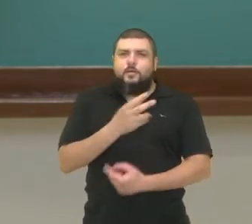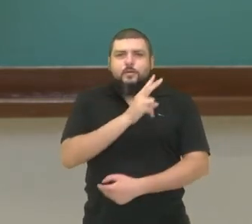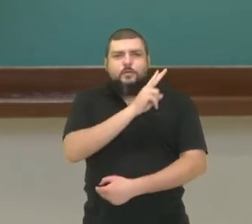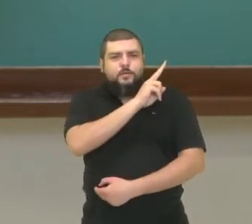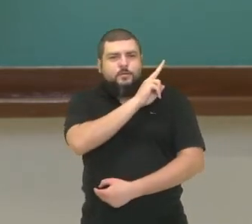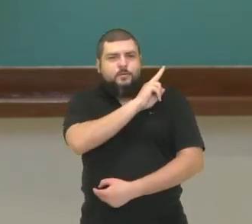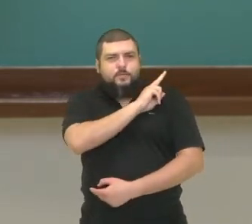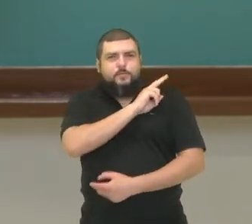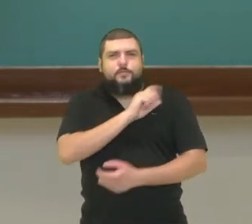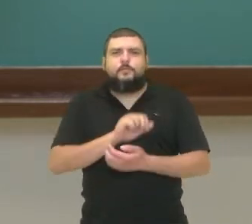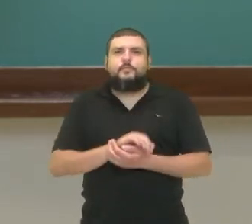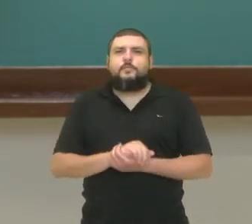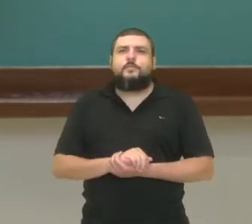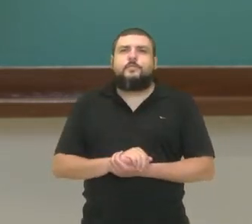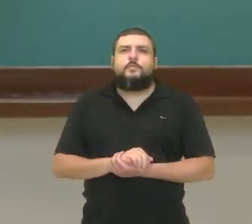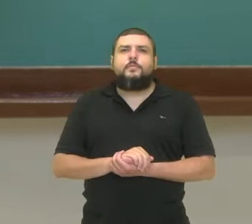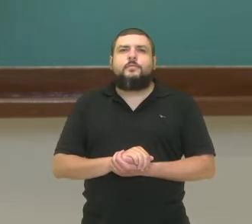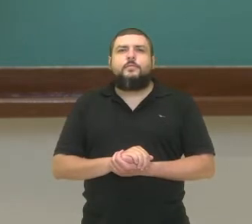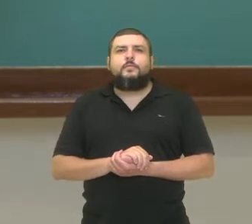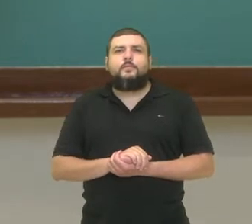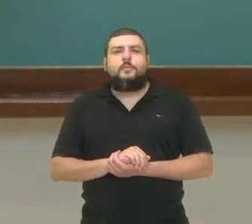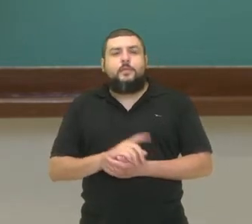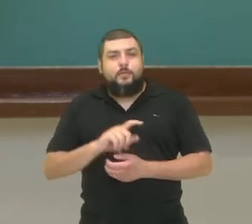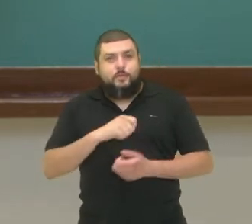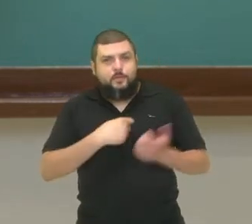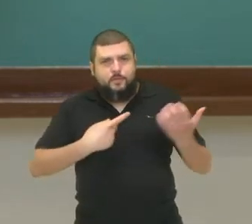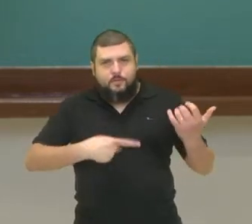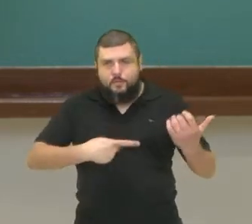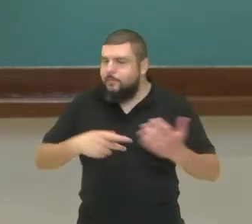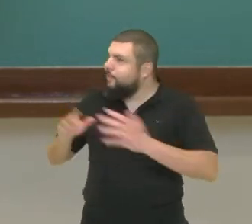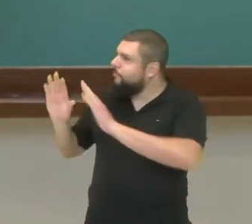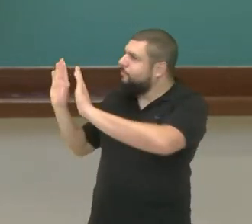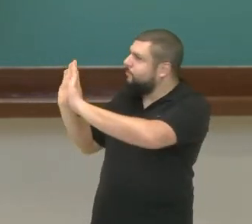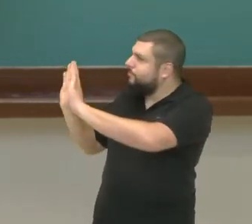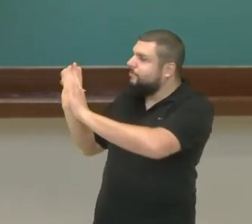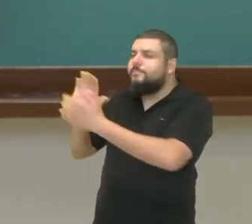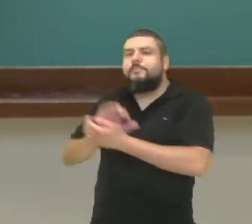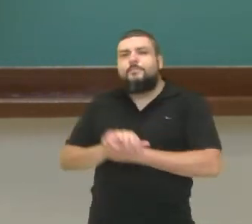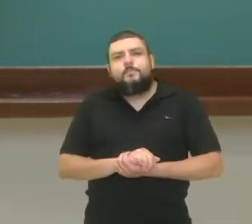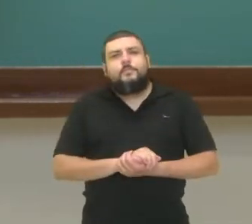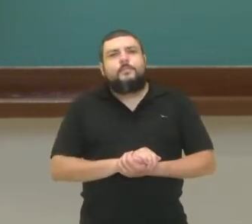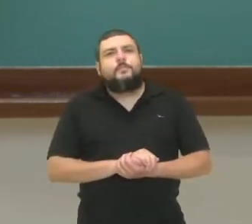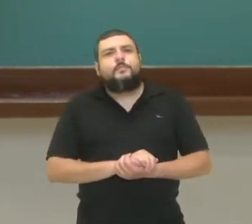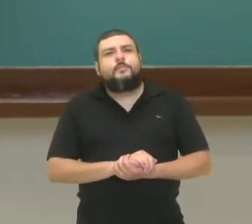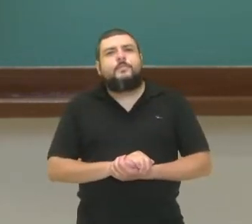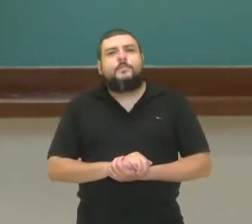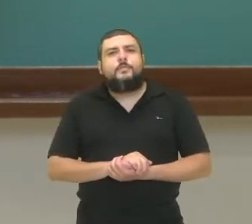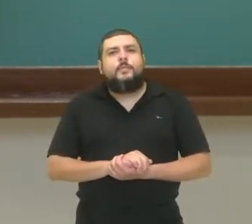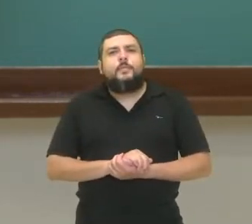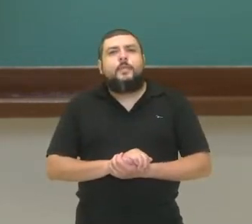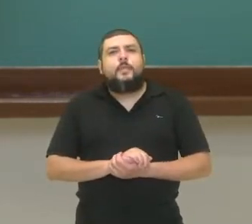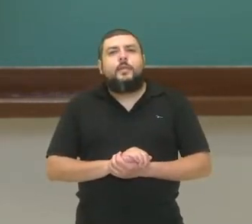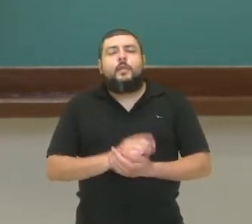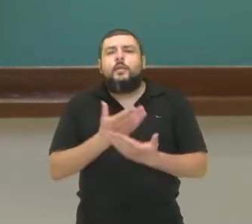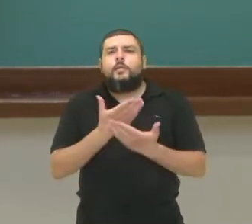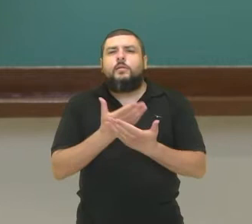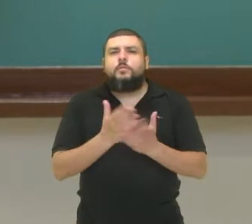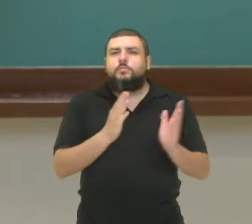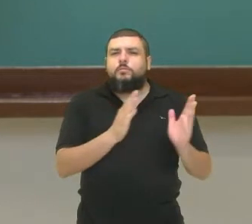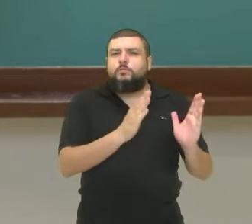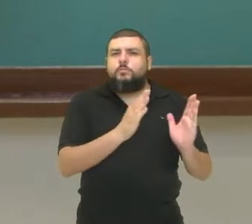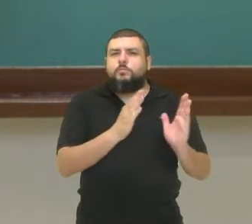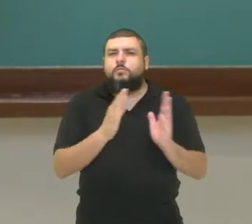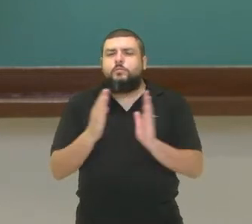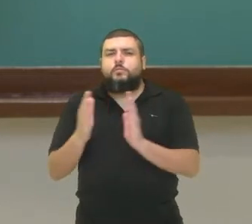do ensino médio. E cá estou aqui com meu amigo Paulo, intérprete, e nessa aula, nós vamos conversar sobre